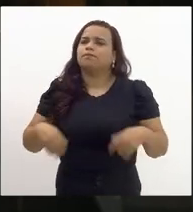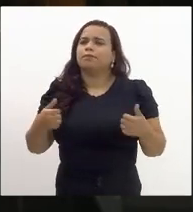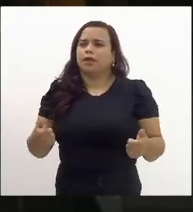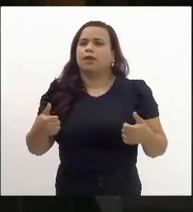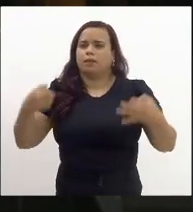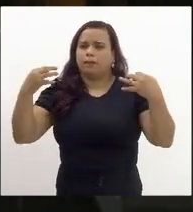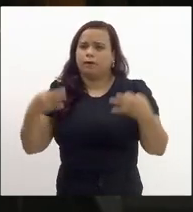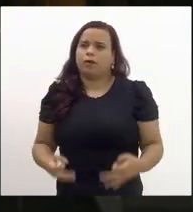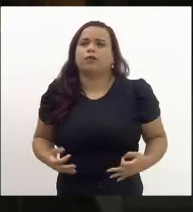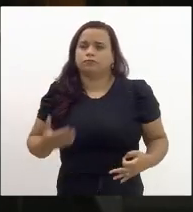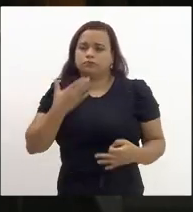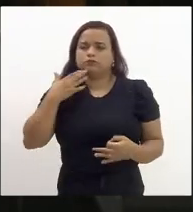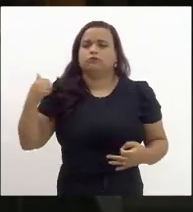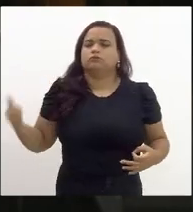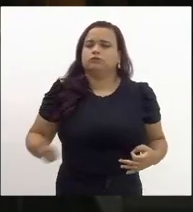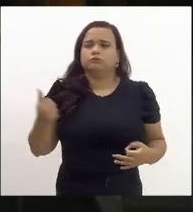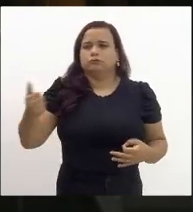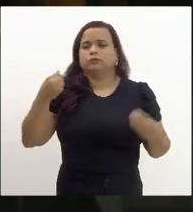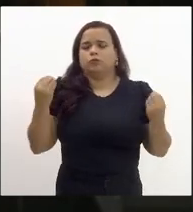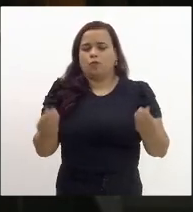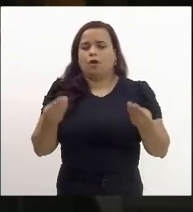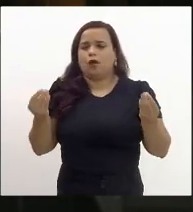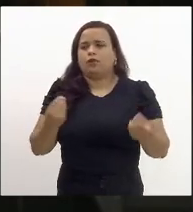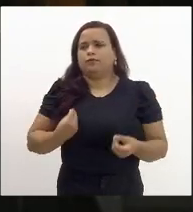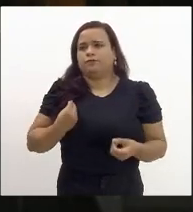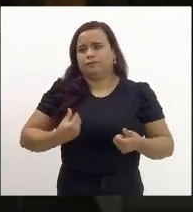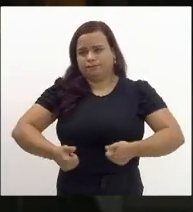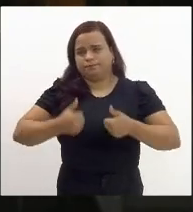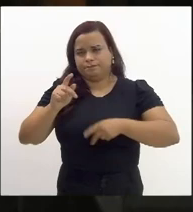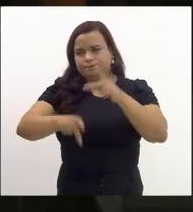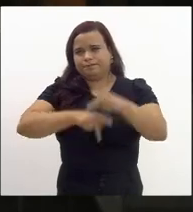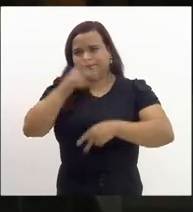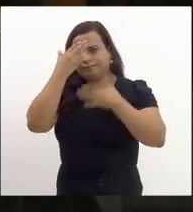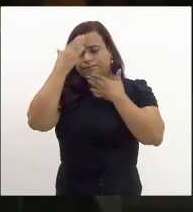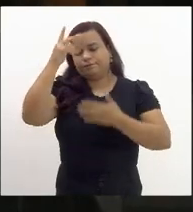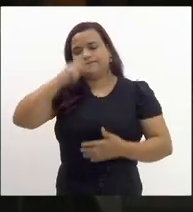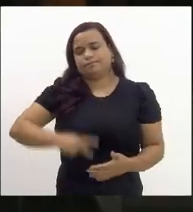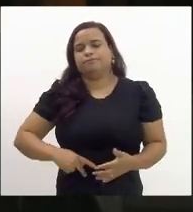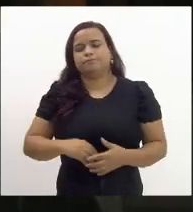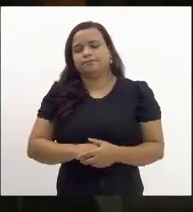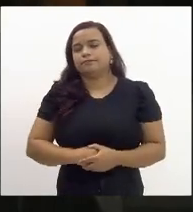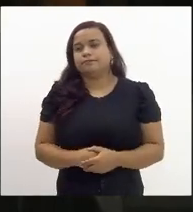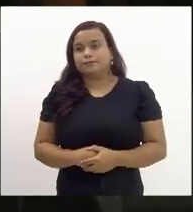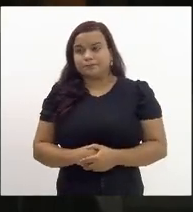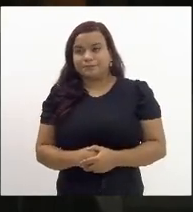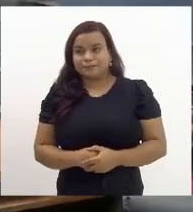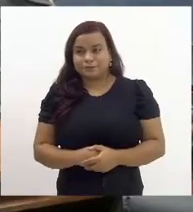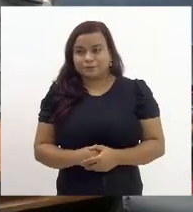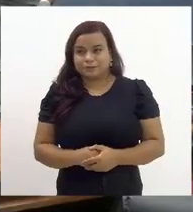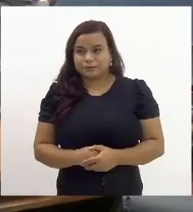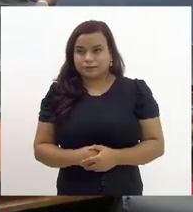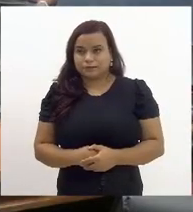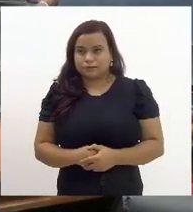e melhore a qualidade de vida do nosso povo. Muito obrigado, senhora presidente.